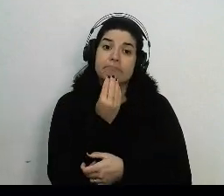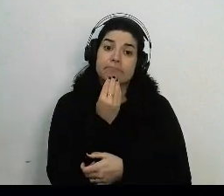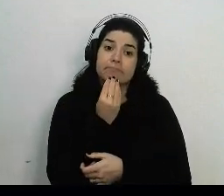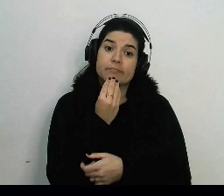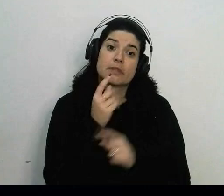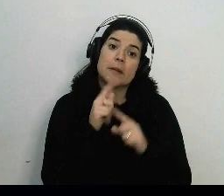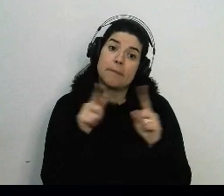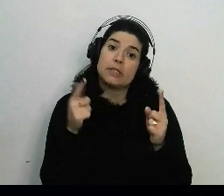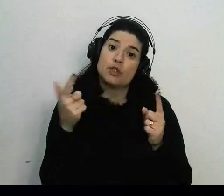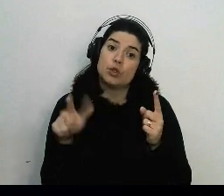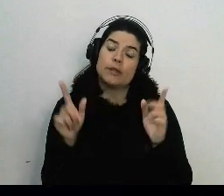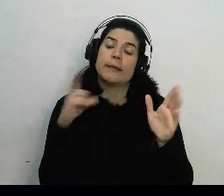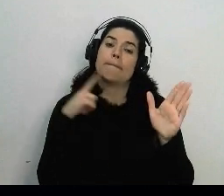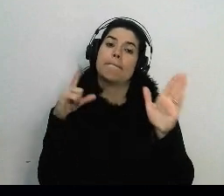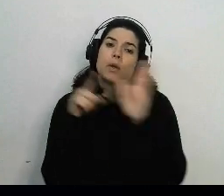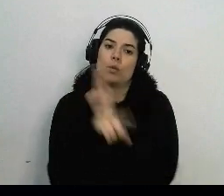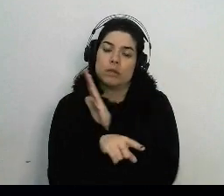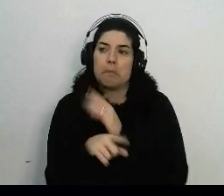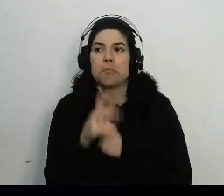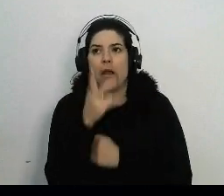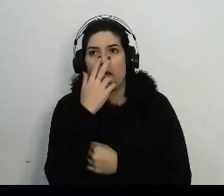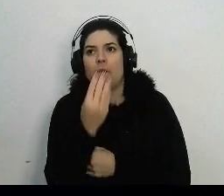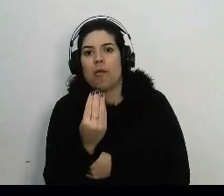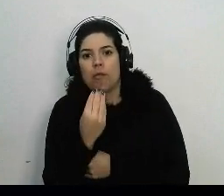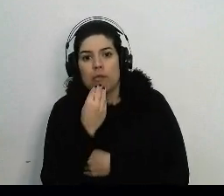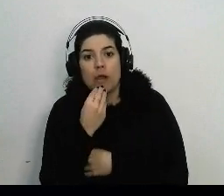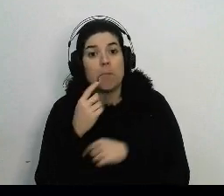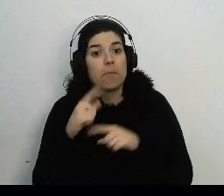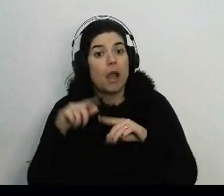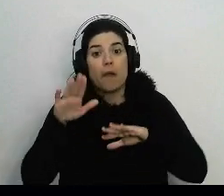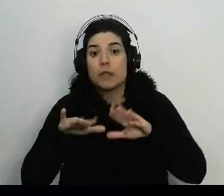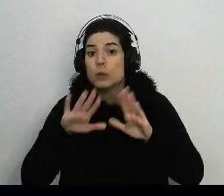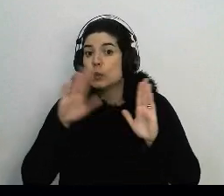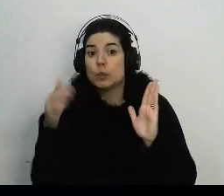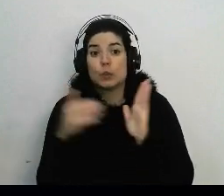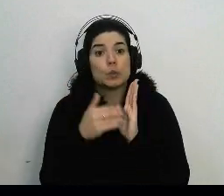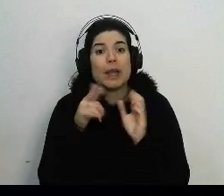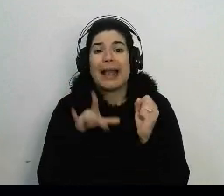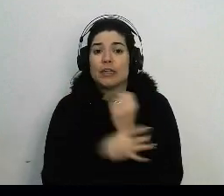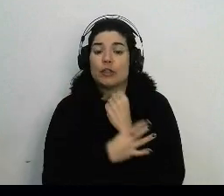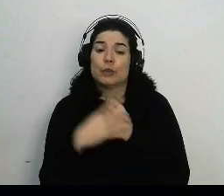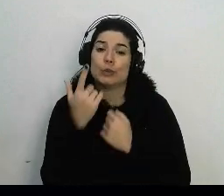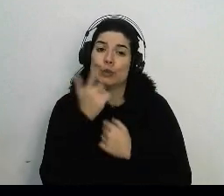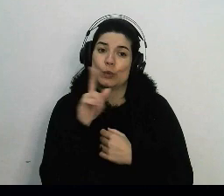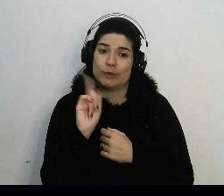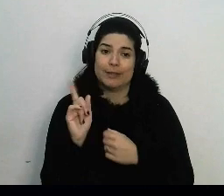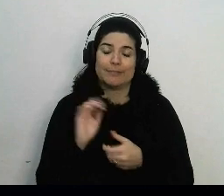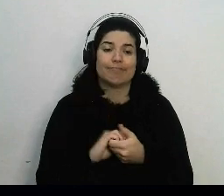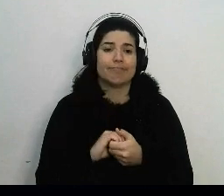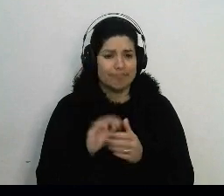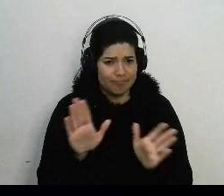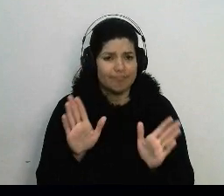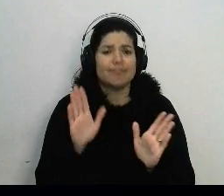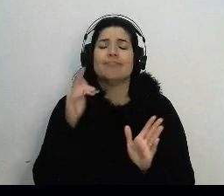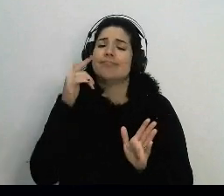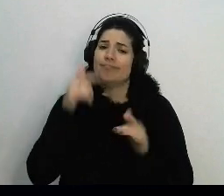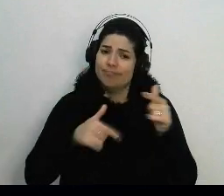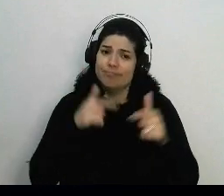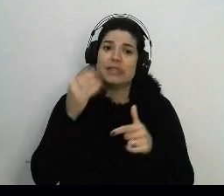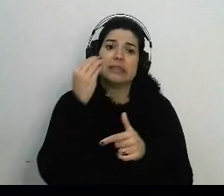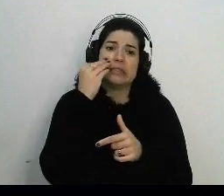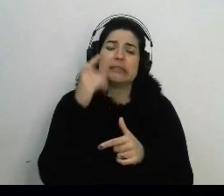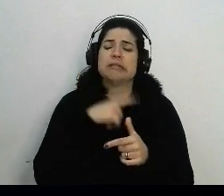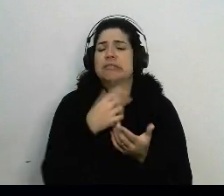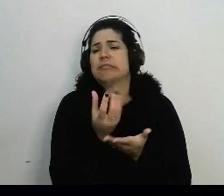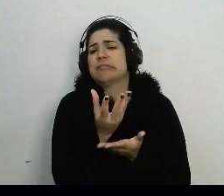pergunta. Mesmo sendo óbvio, a gente não consegue garantir o todo. Quem já trabalha com testes, faz um monte de testes e a gente